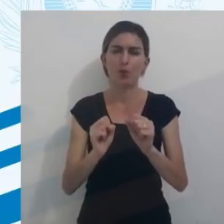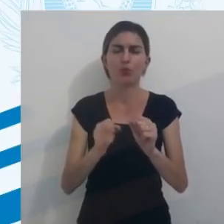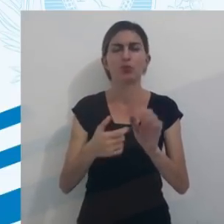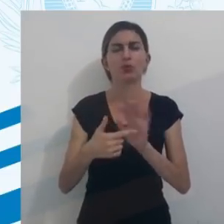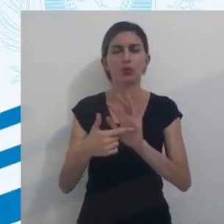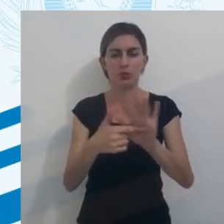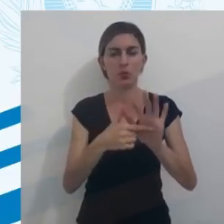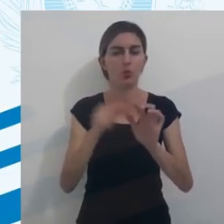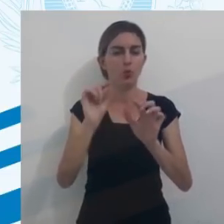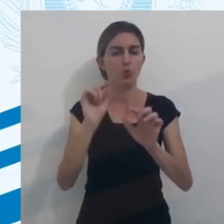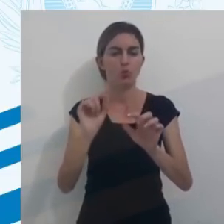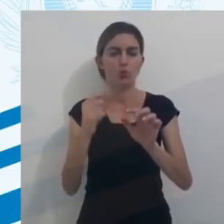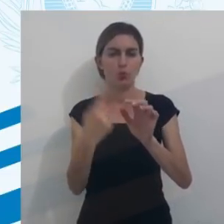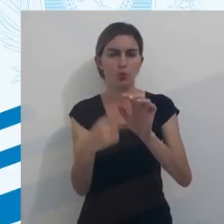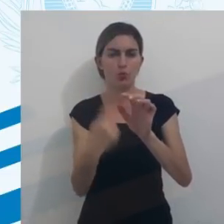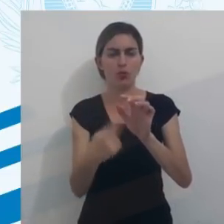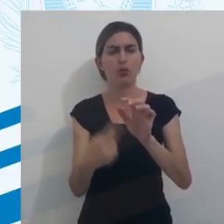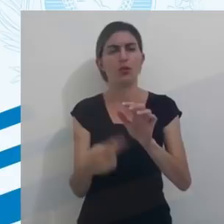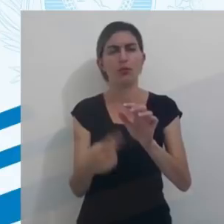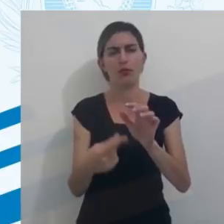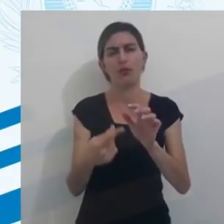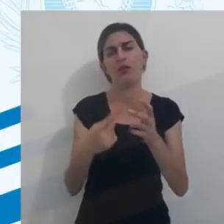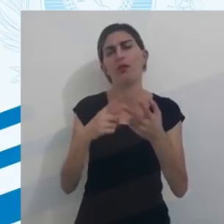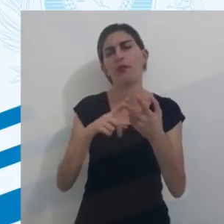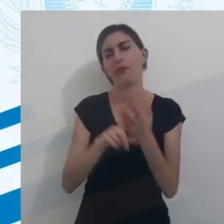dica do que elas estão